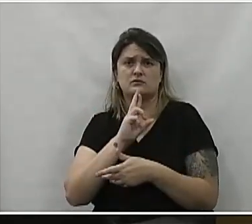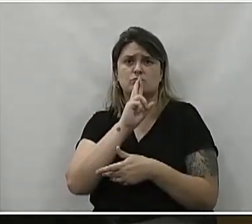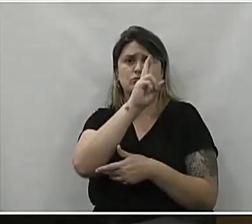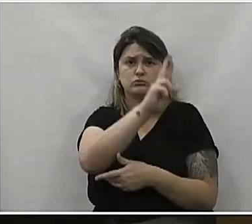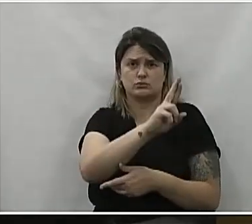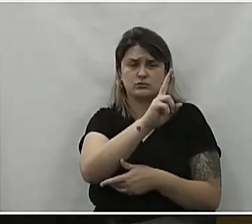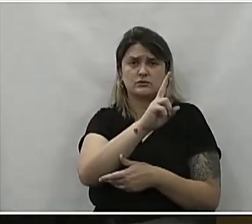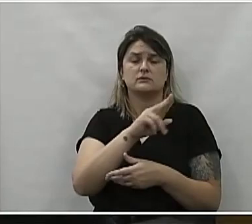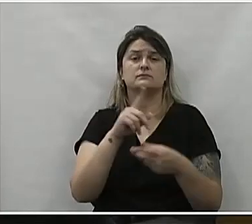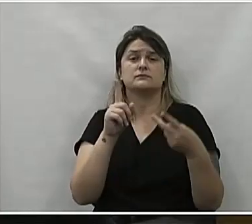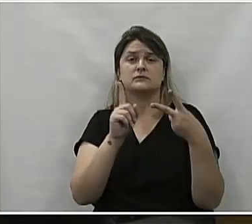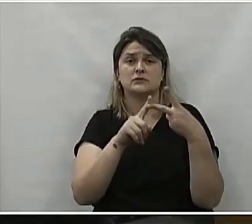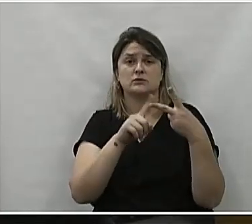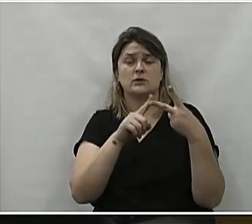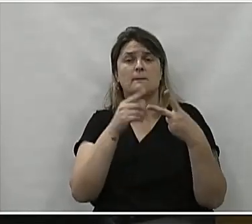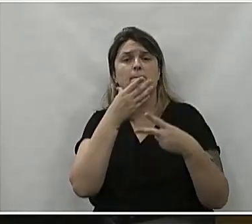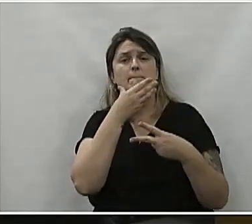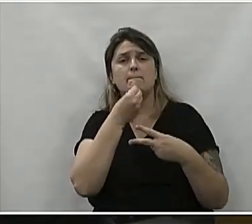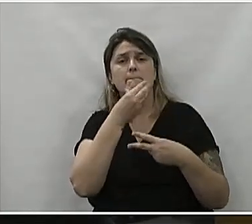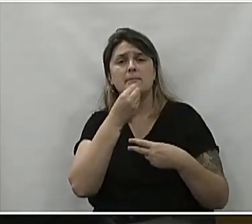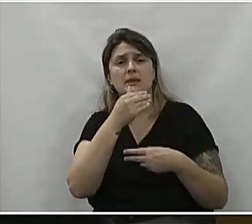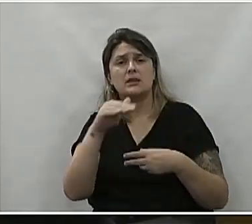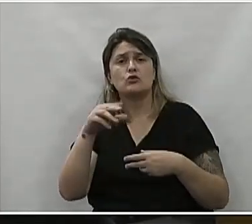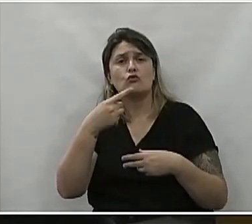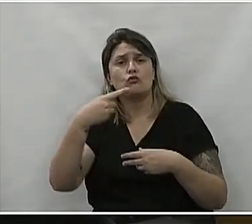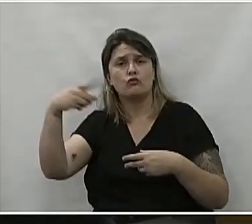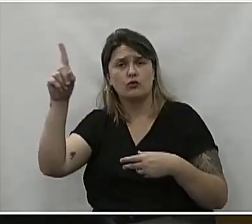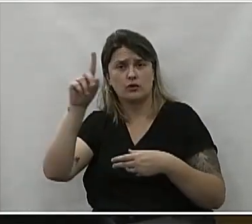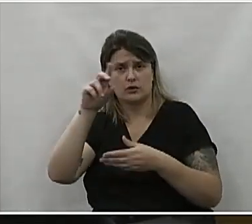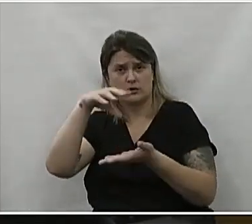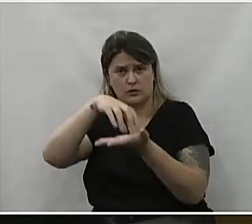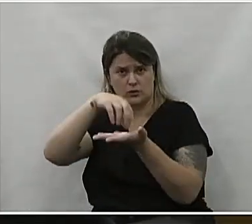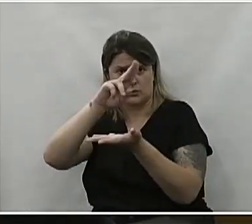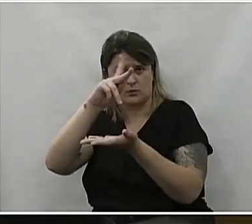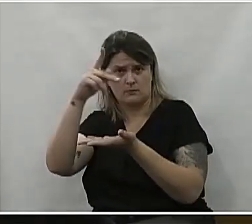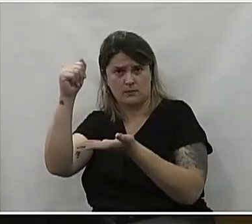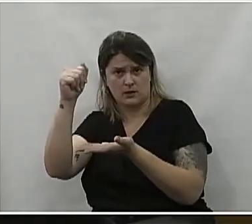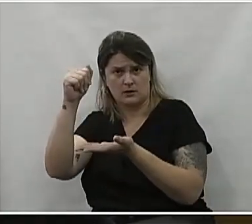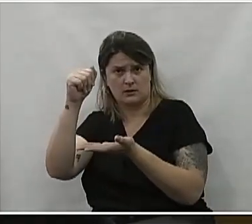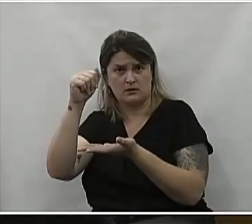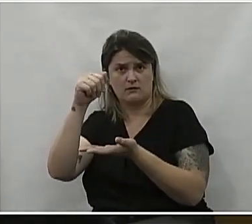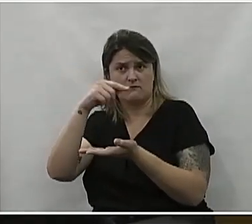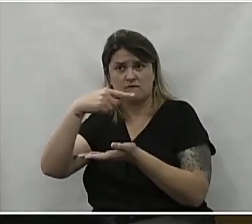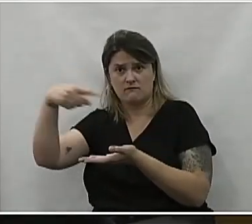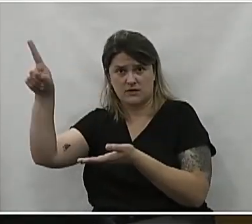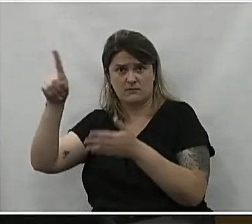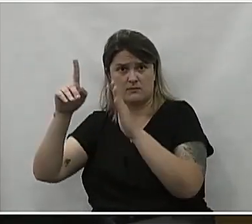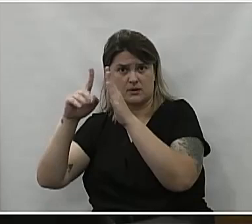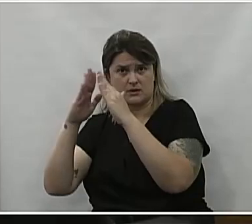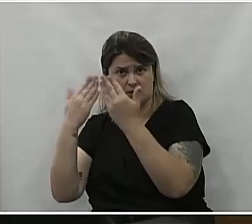Outro caso O menino Que foi na UPA E mandaram Pra casa